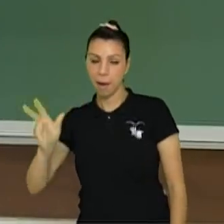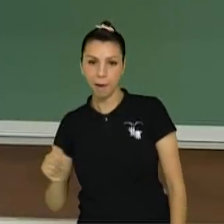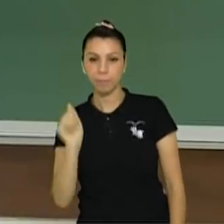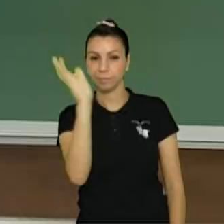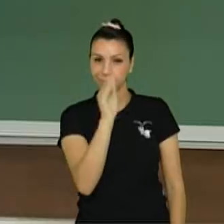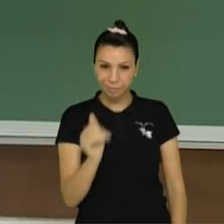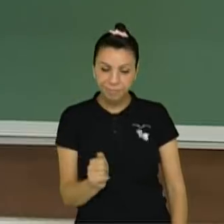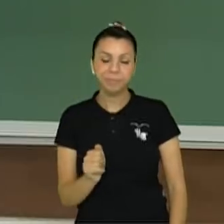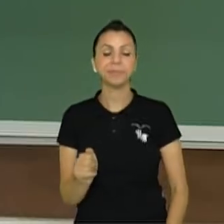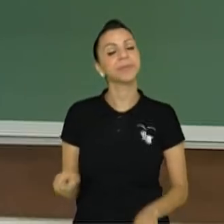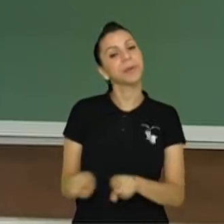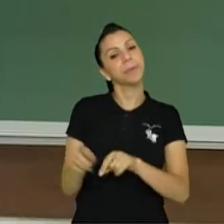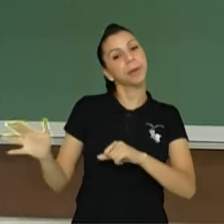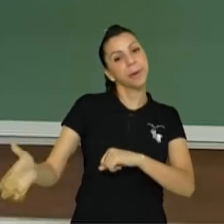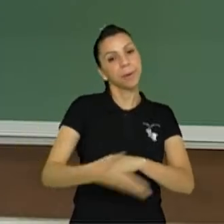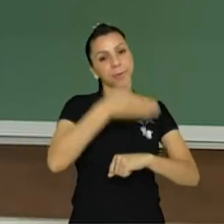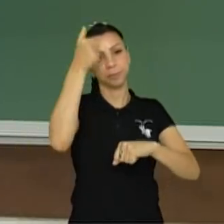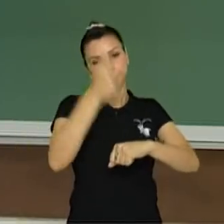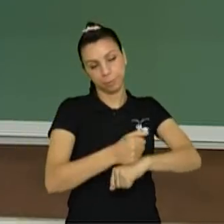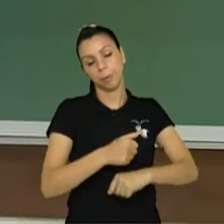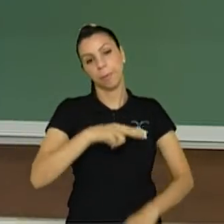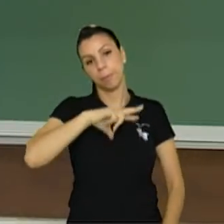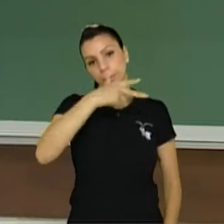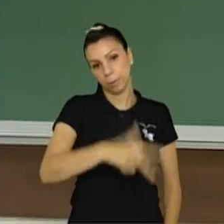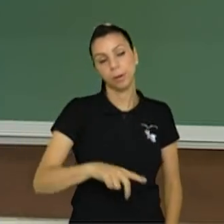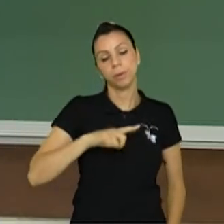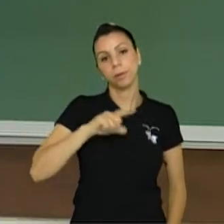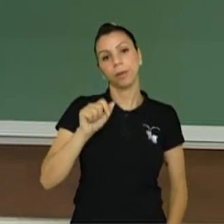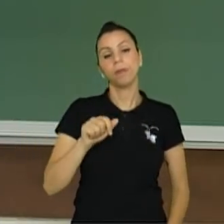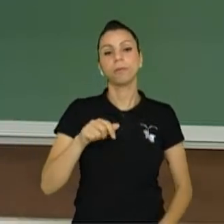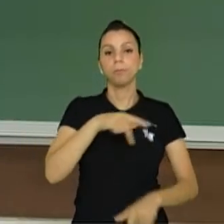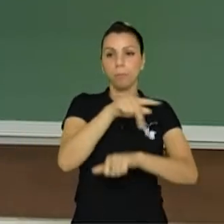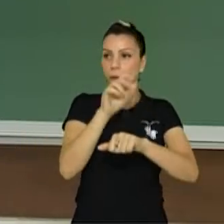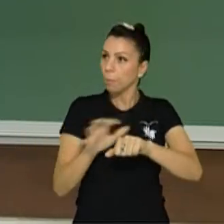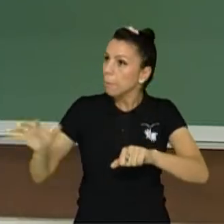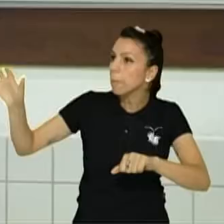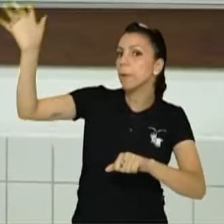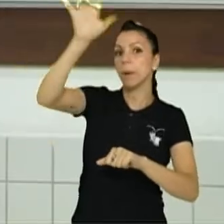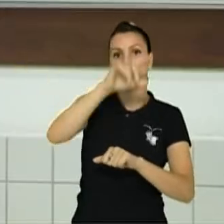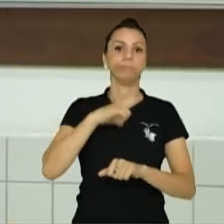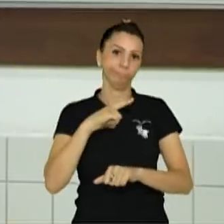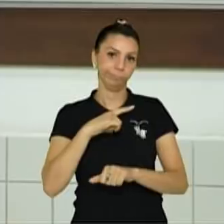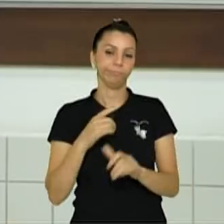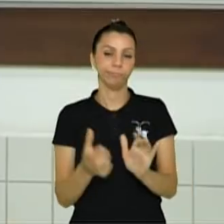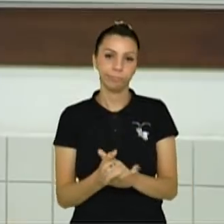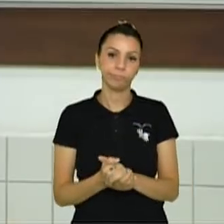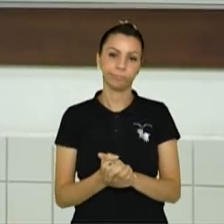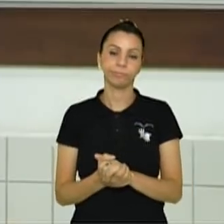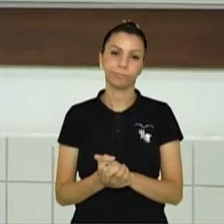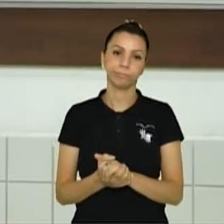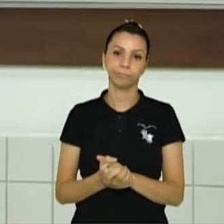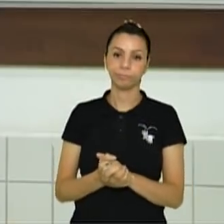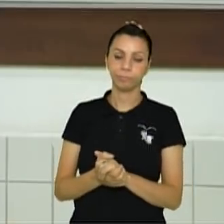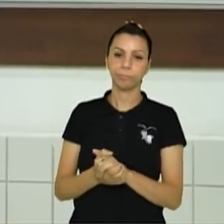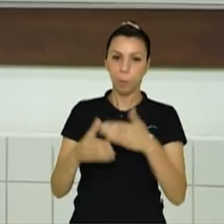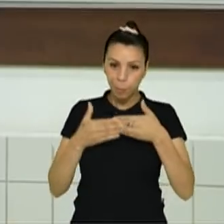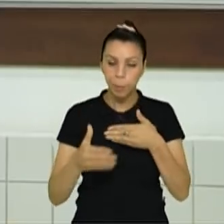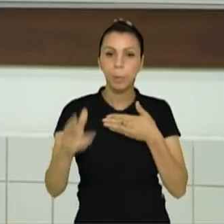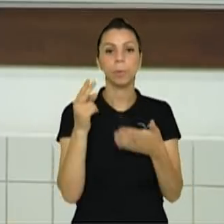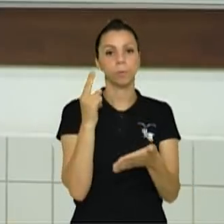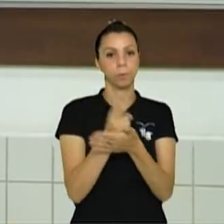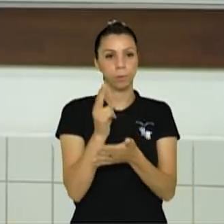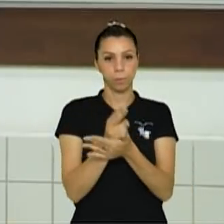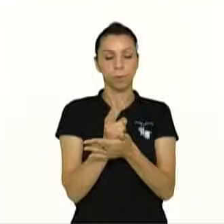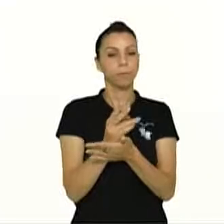a colonização portuguesa que esteve em todo o país, certo? Dito isso, retomando aqui, vamos em frente.